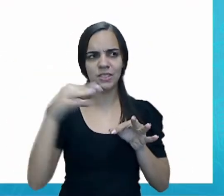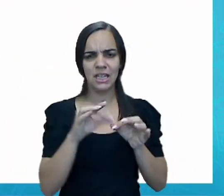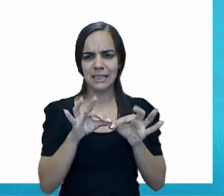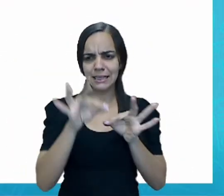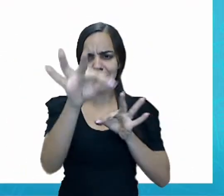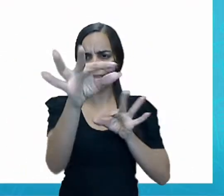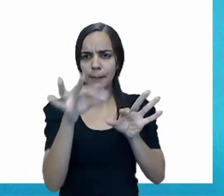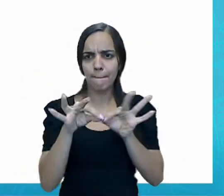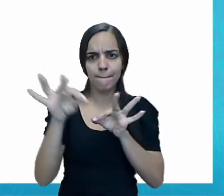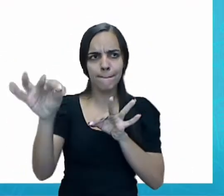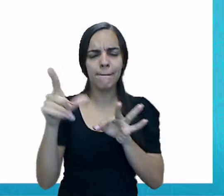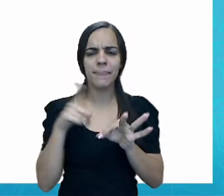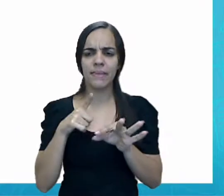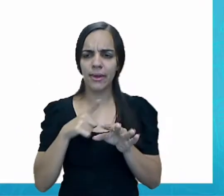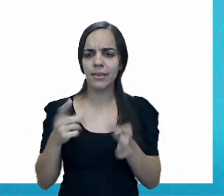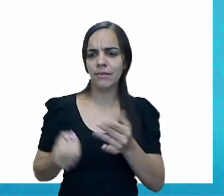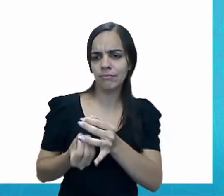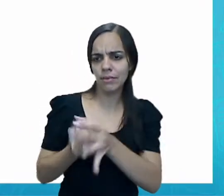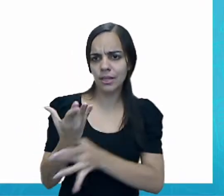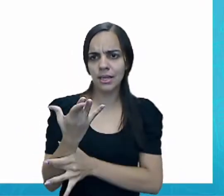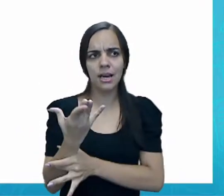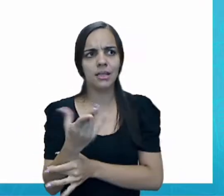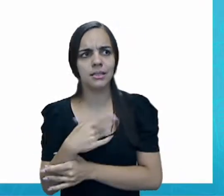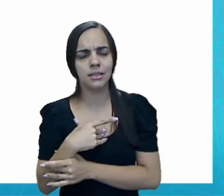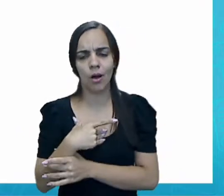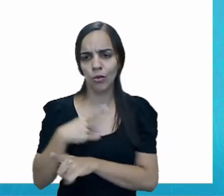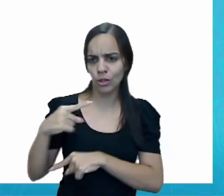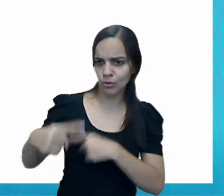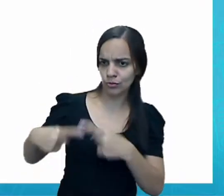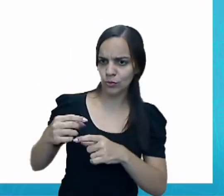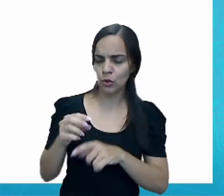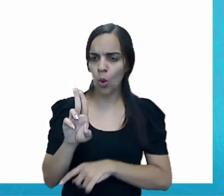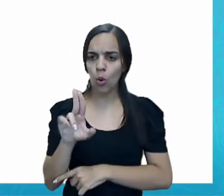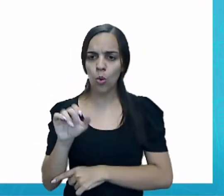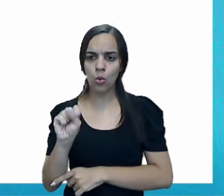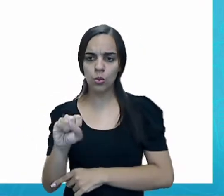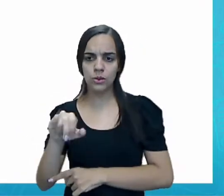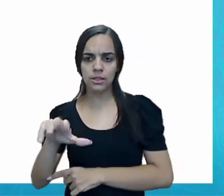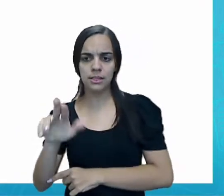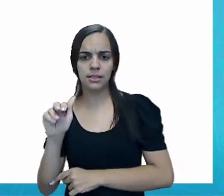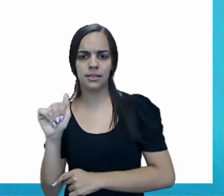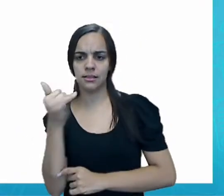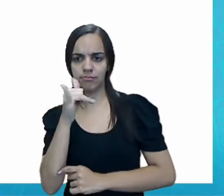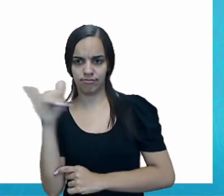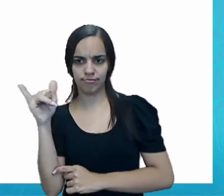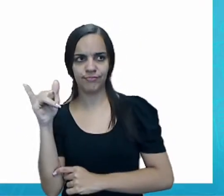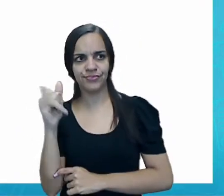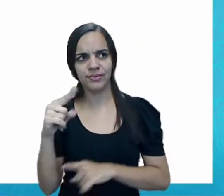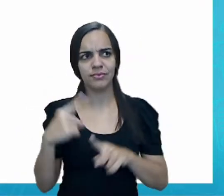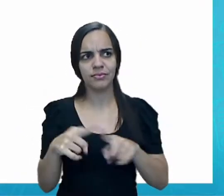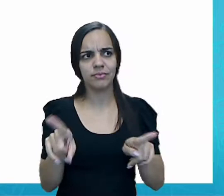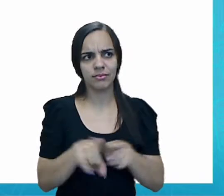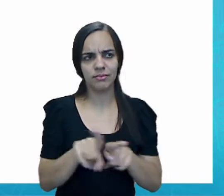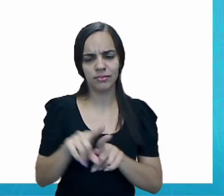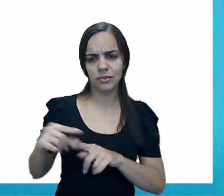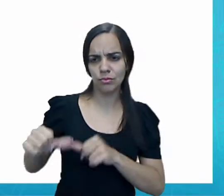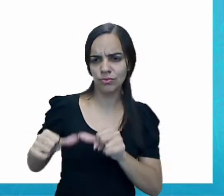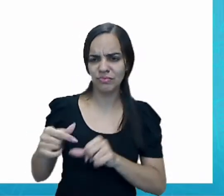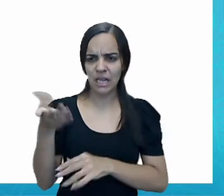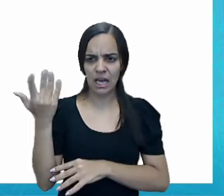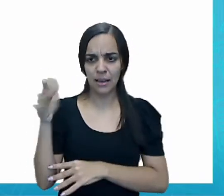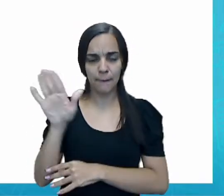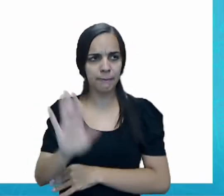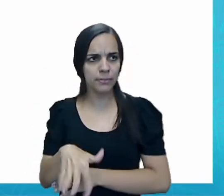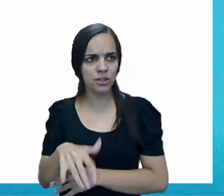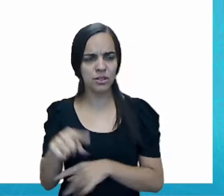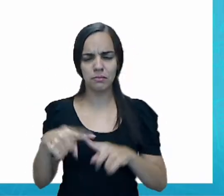partir das usinas elétricas, a energia elétrica gerada pelas águas é relativamente barata, e